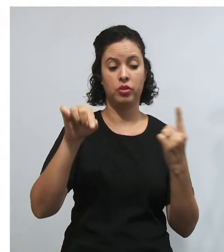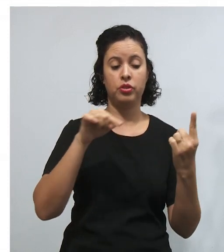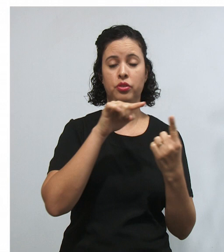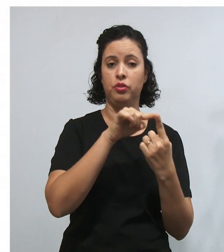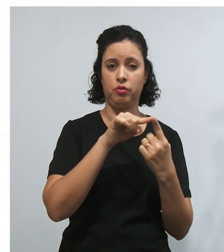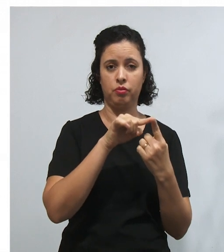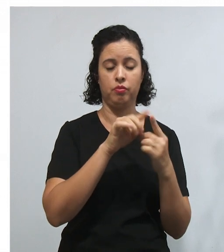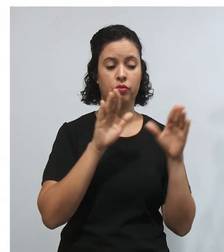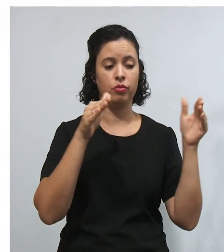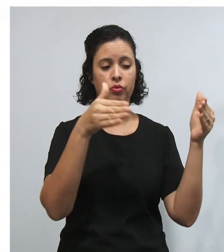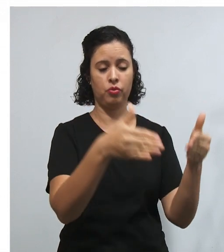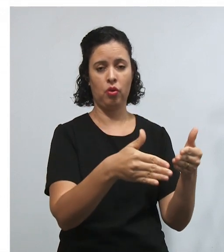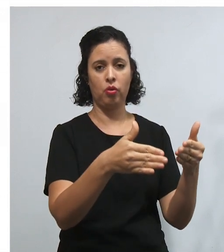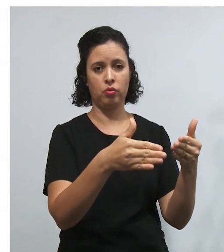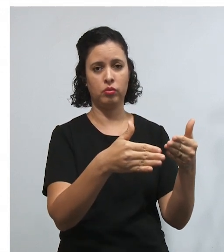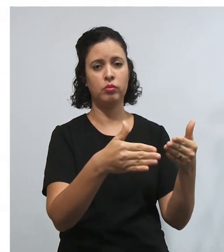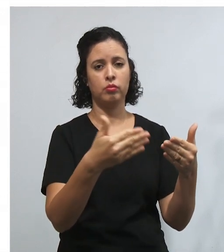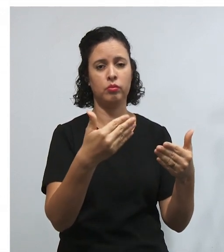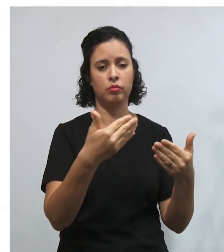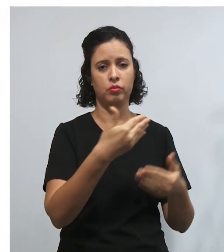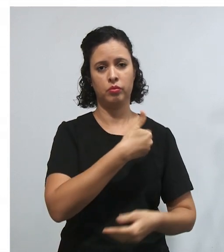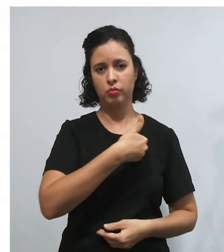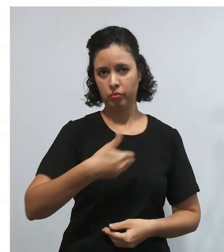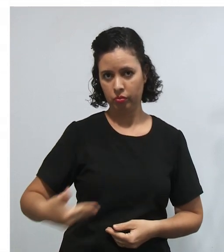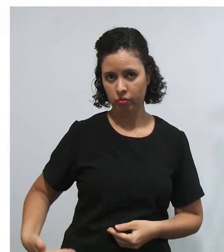mas também não deixa de ser um princípio norteador,